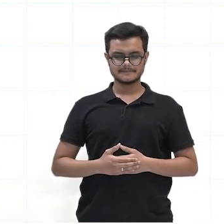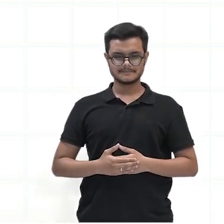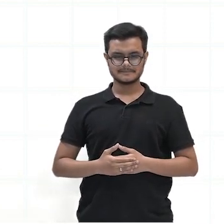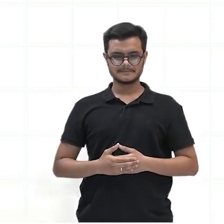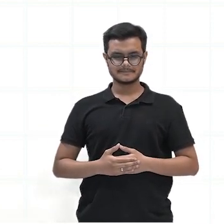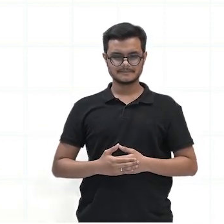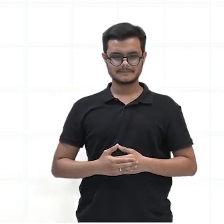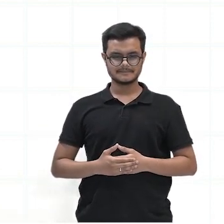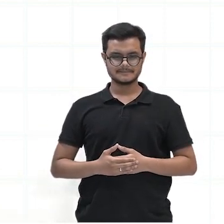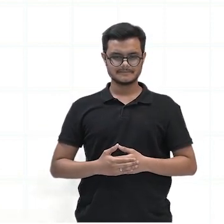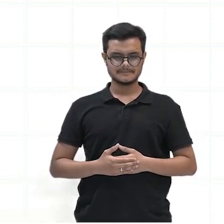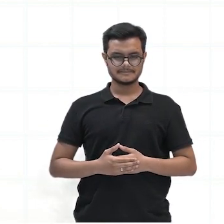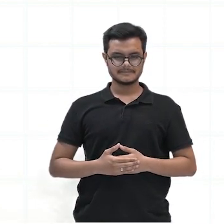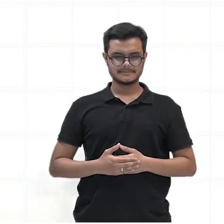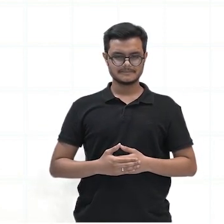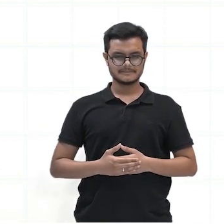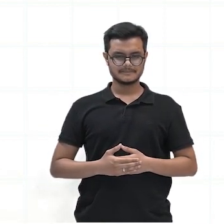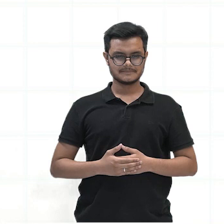comigo.